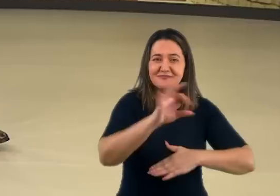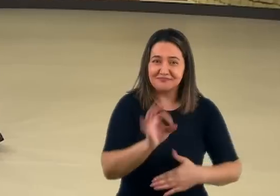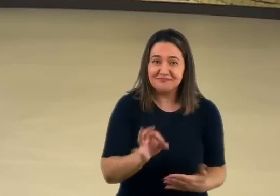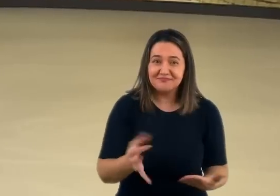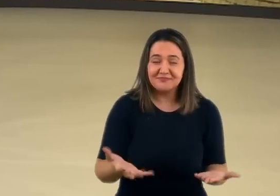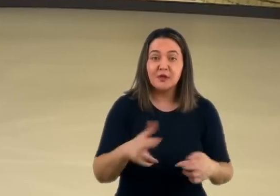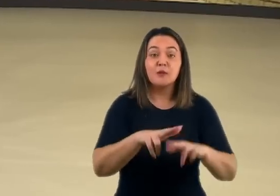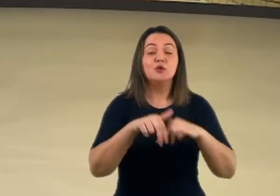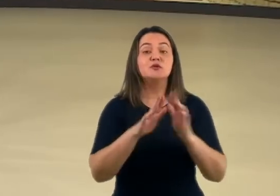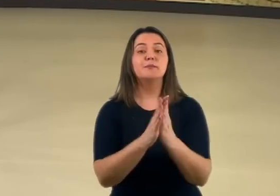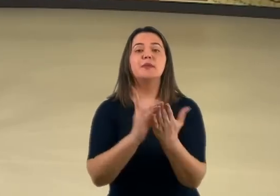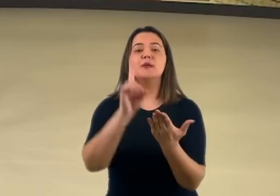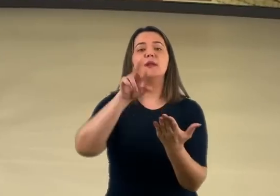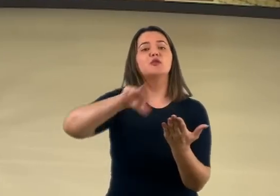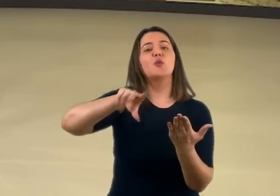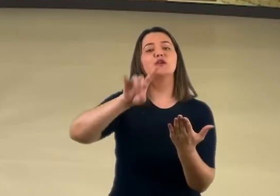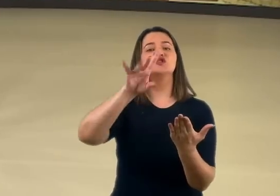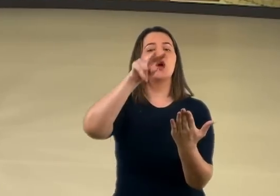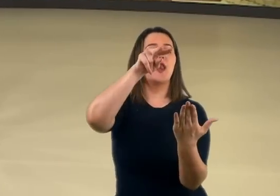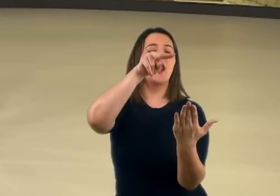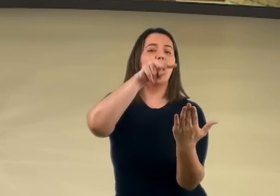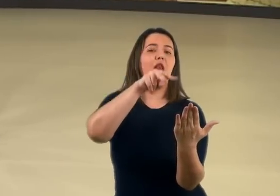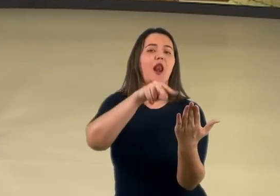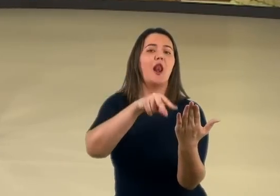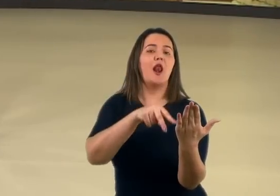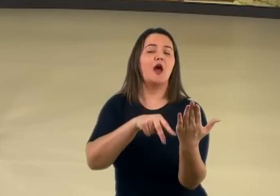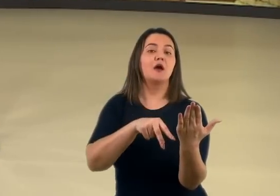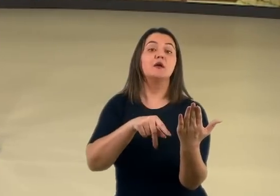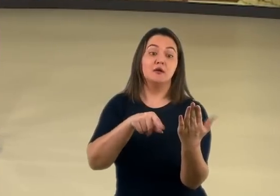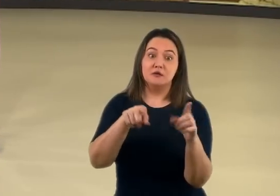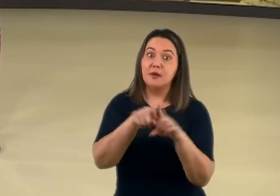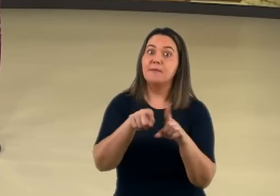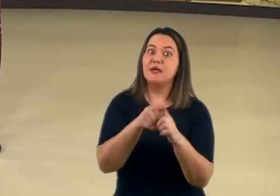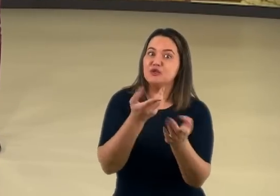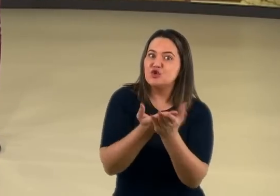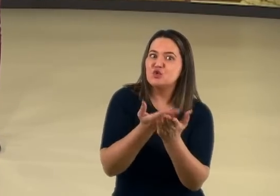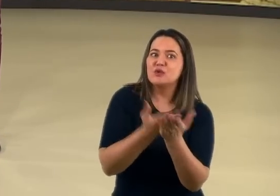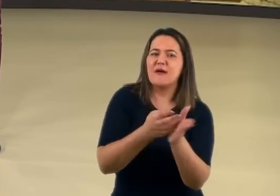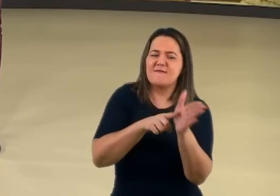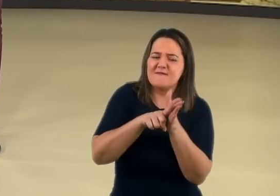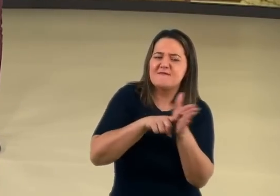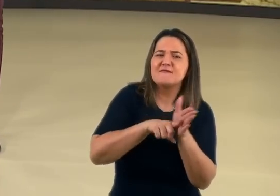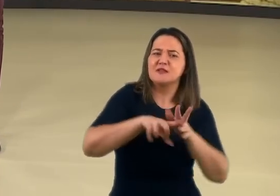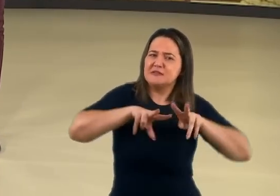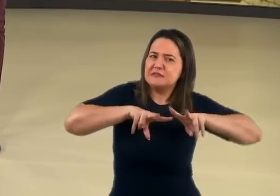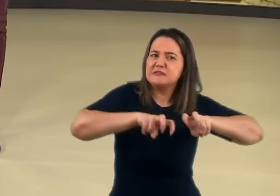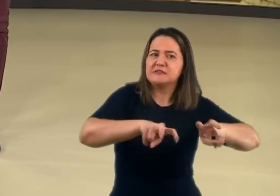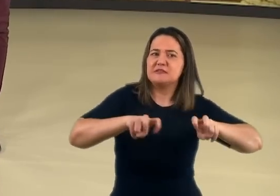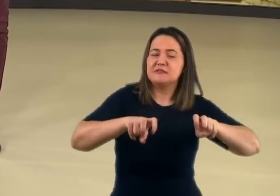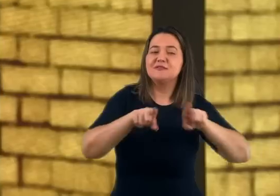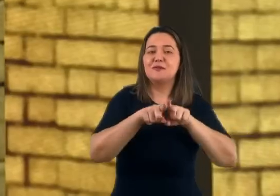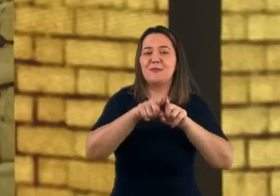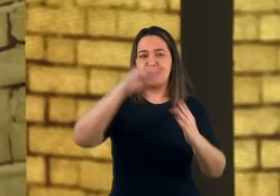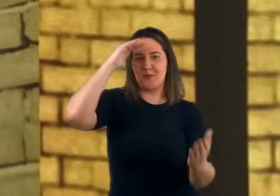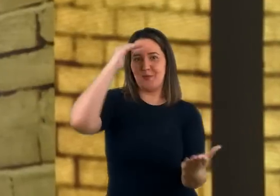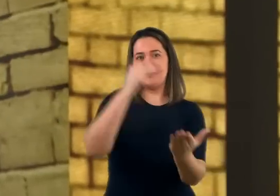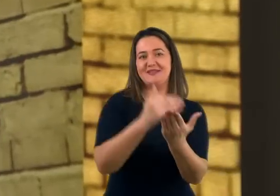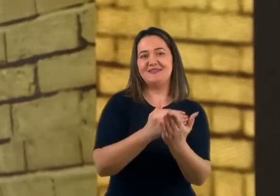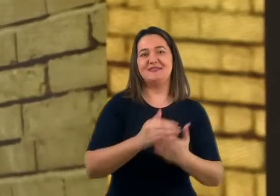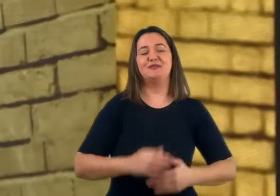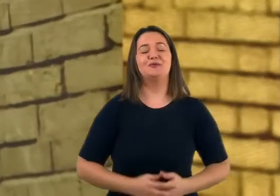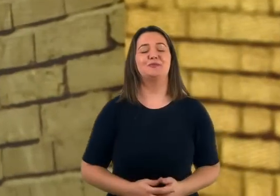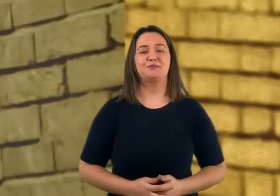livro apenas para ser meramente lido. A Bíblia é um livro para ser estudado e obedecido. No próximo